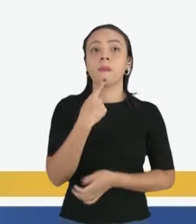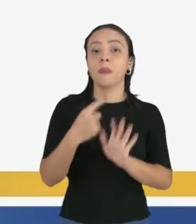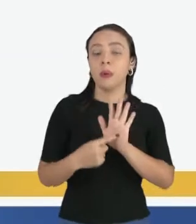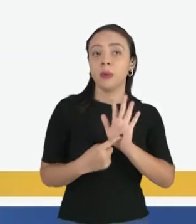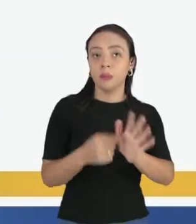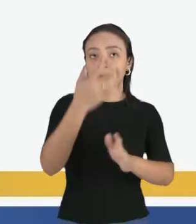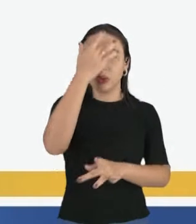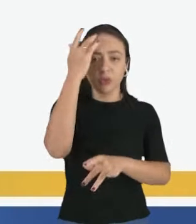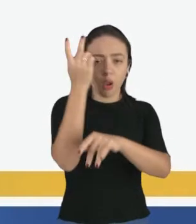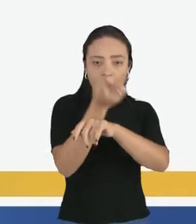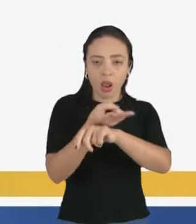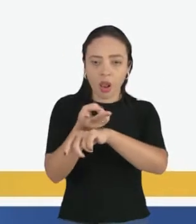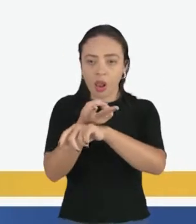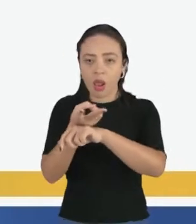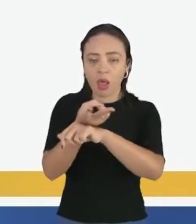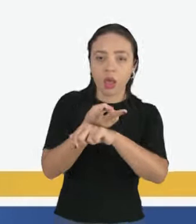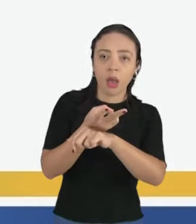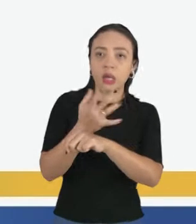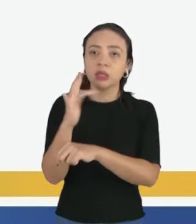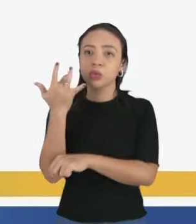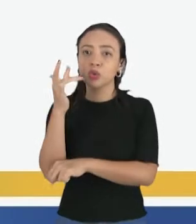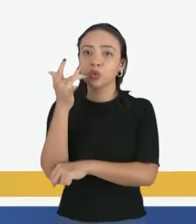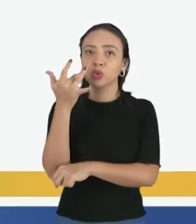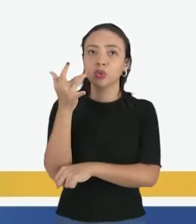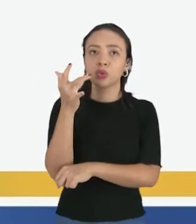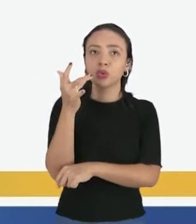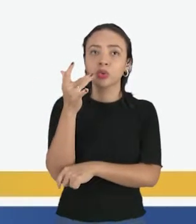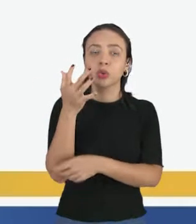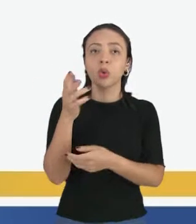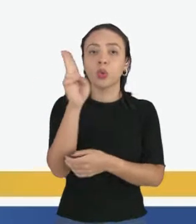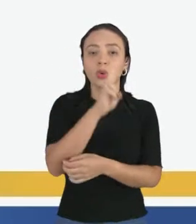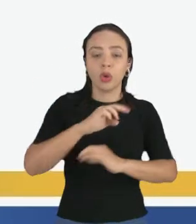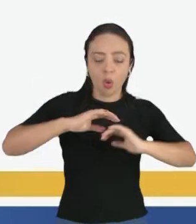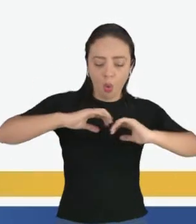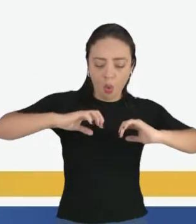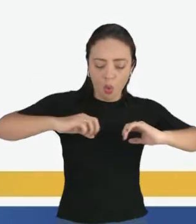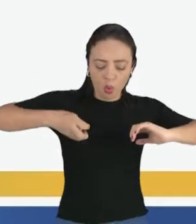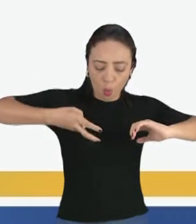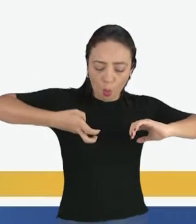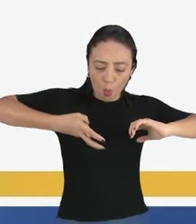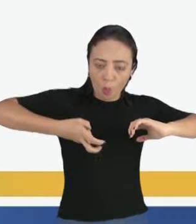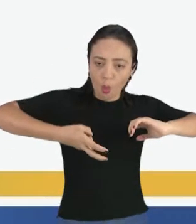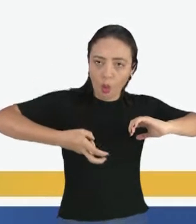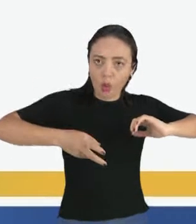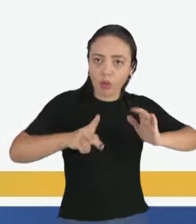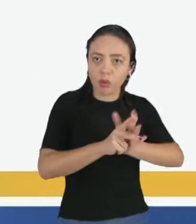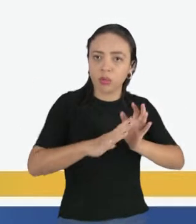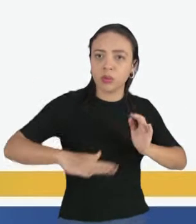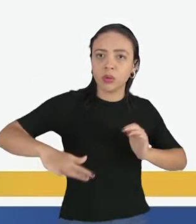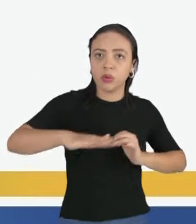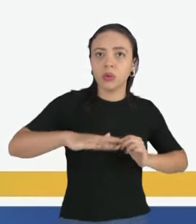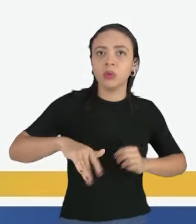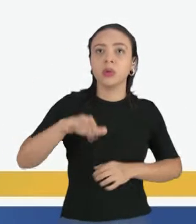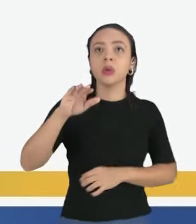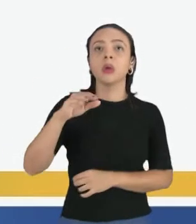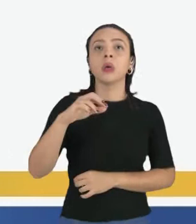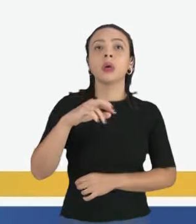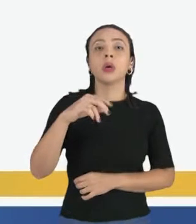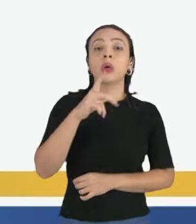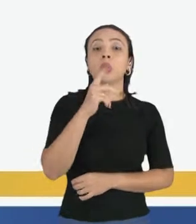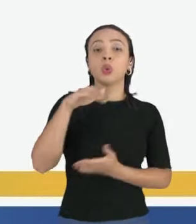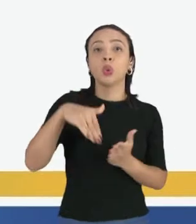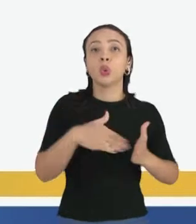a caneta mangueira de água usada na escavação de terra em garimpo, na região do rio Mucajaí,